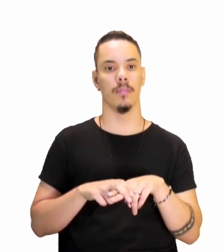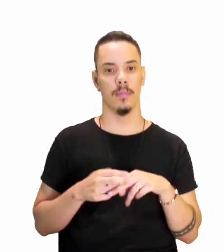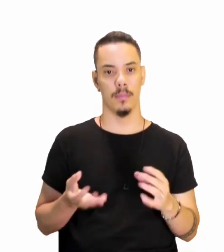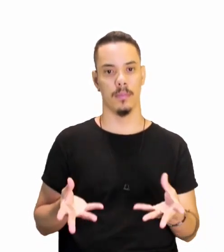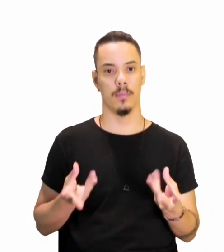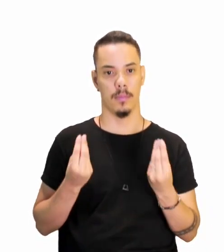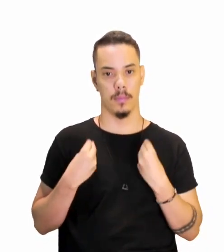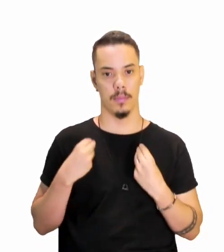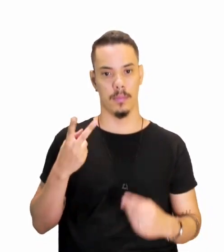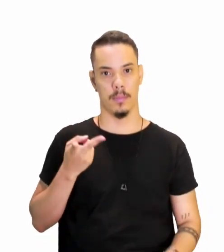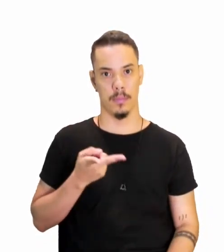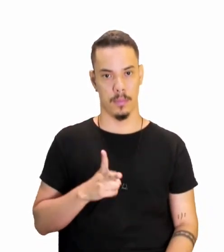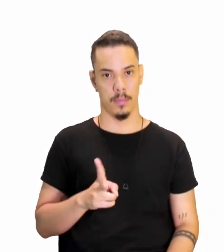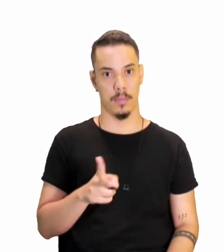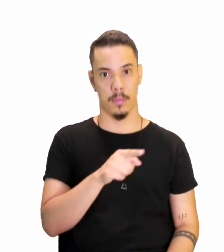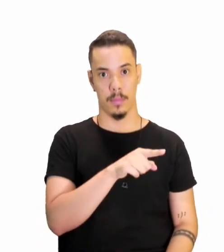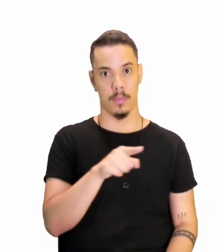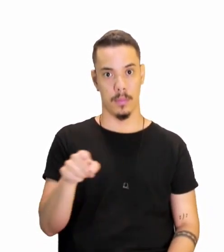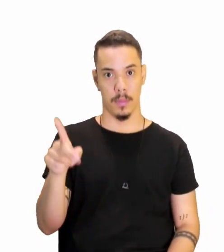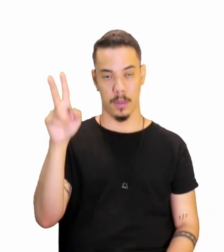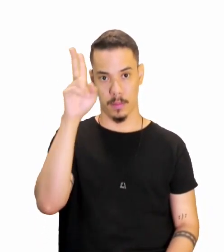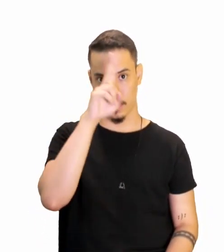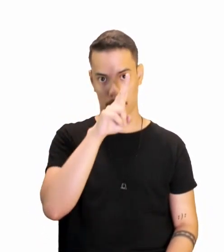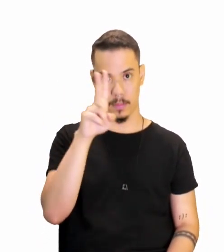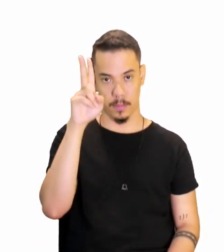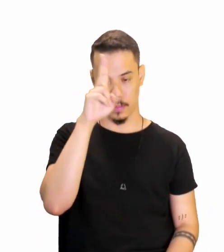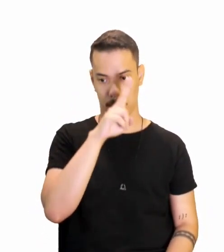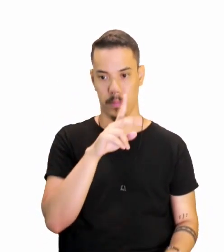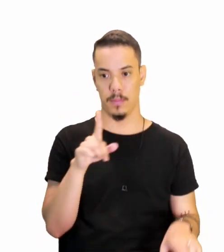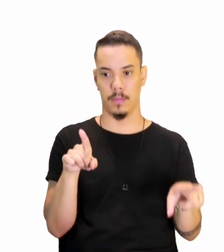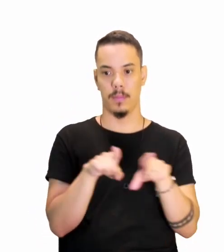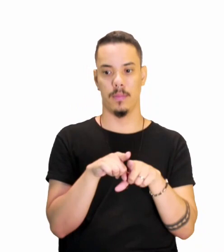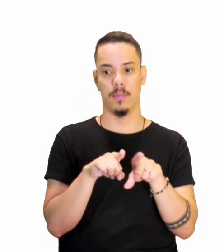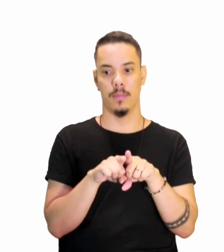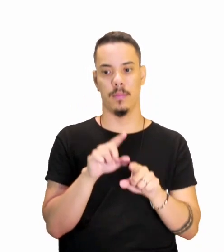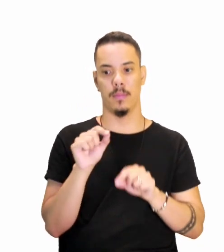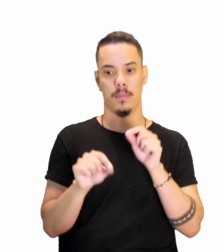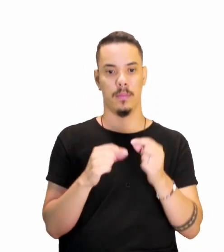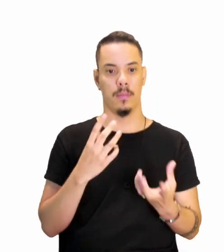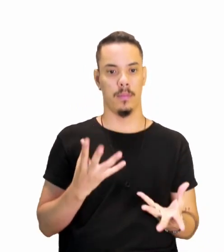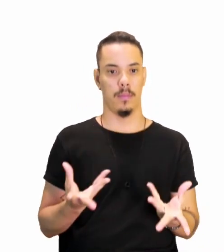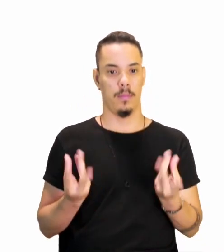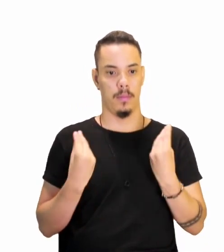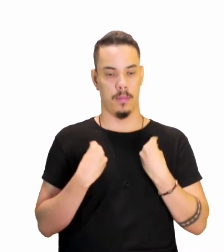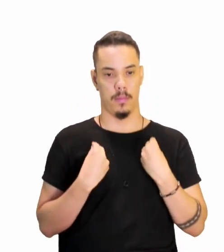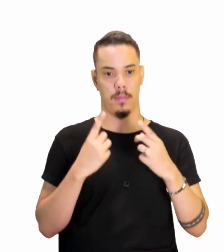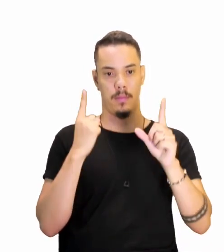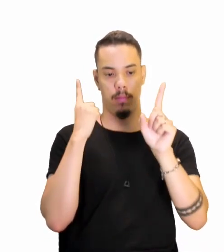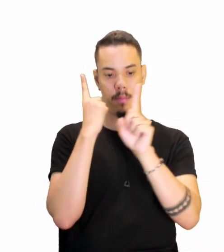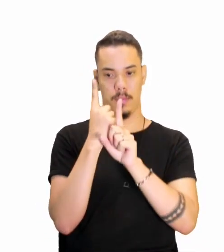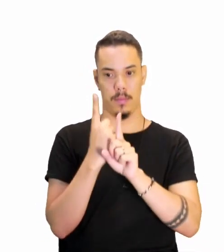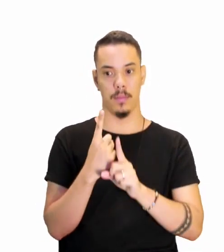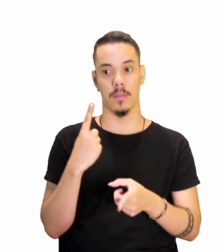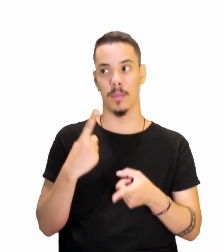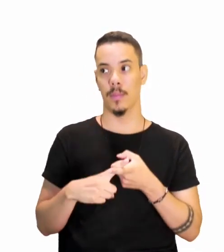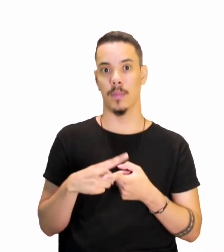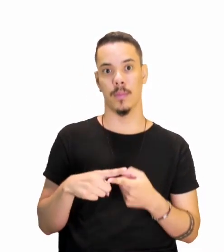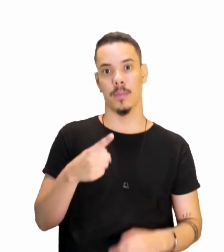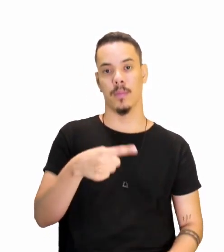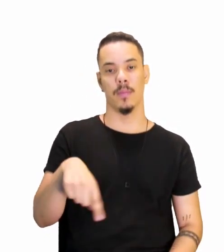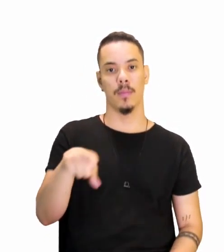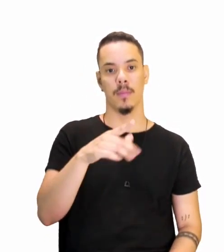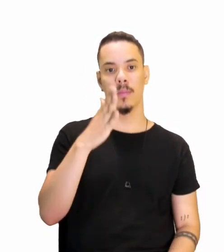aqui à questão, só mesmo para você relembrar e identificar como você sabe o que é